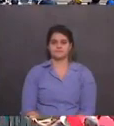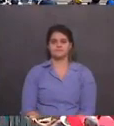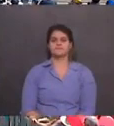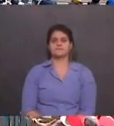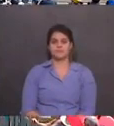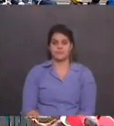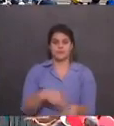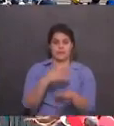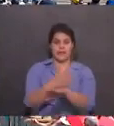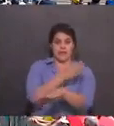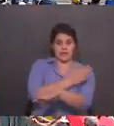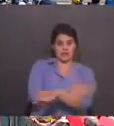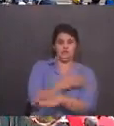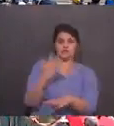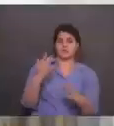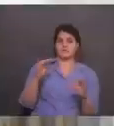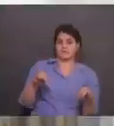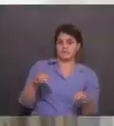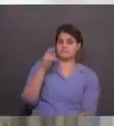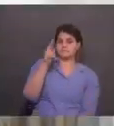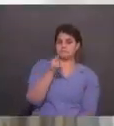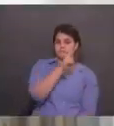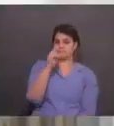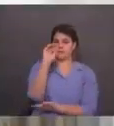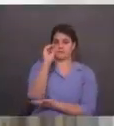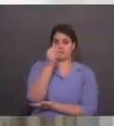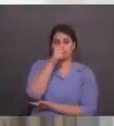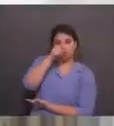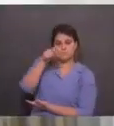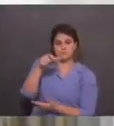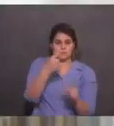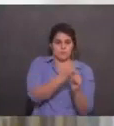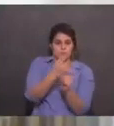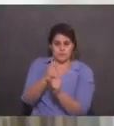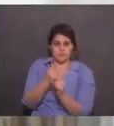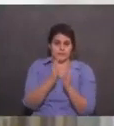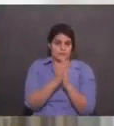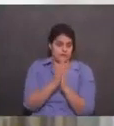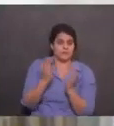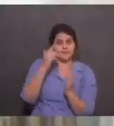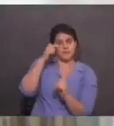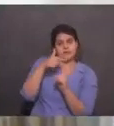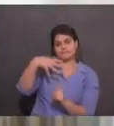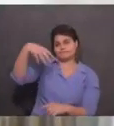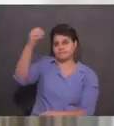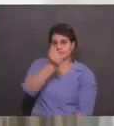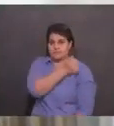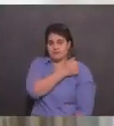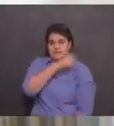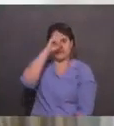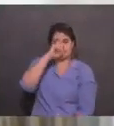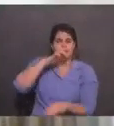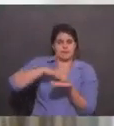Vamos, antes de mais, abençoar os objetos religiosos que cada um possui para levar de recordação desta